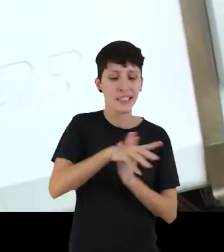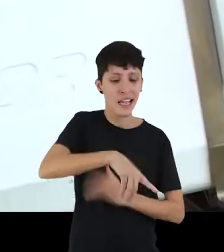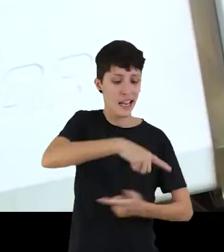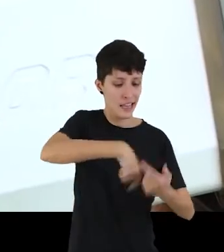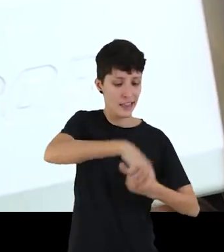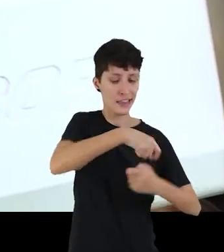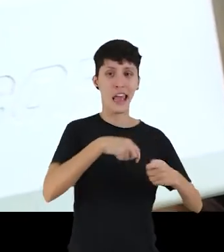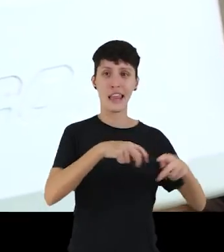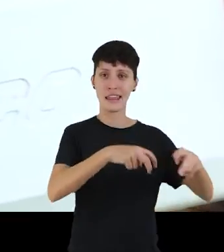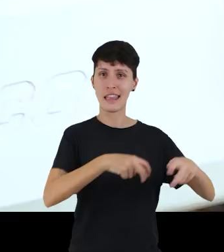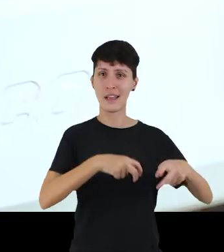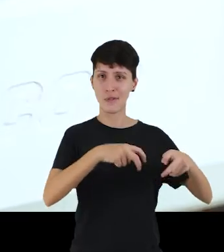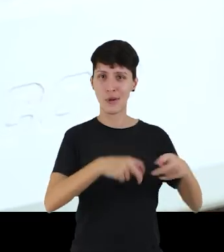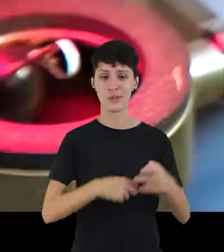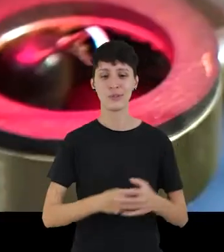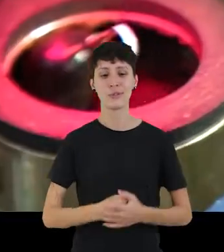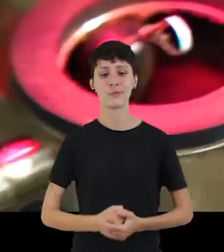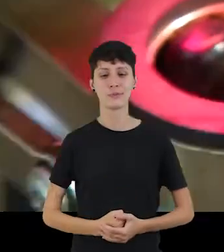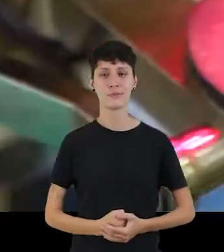agronegócio.